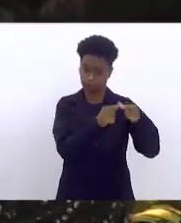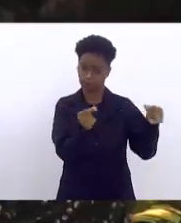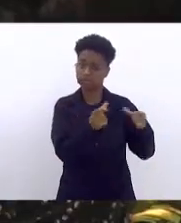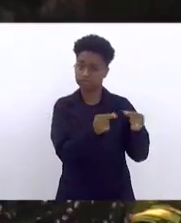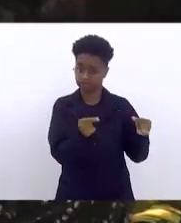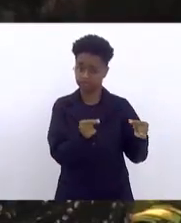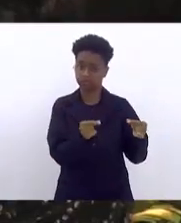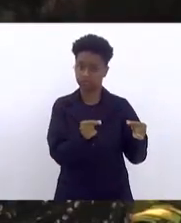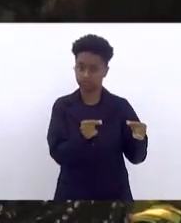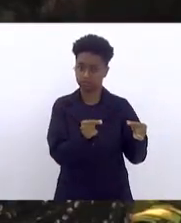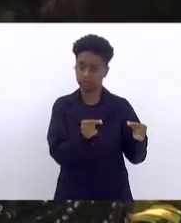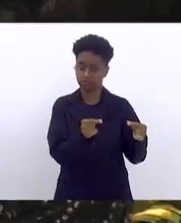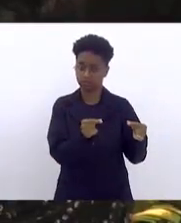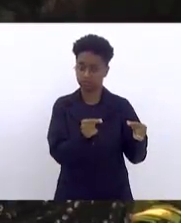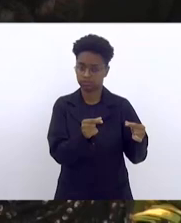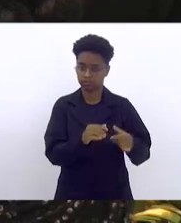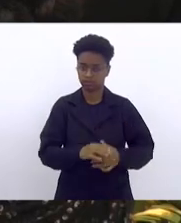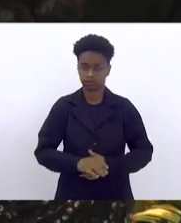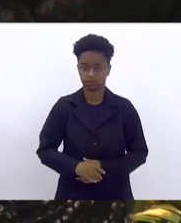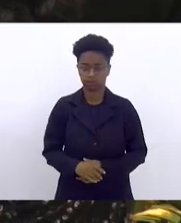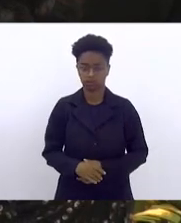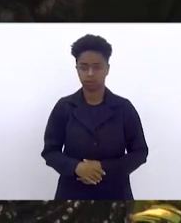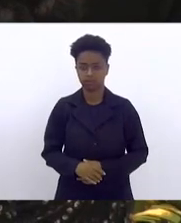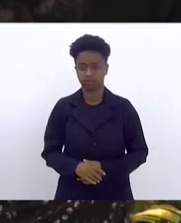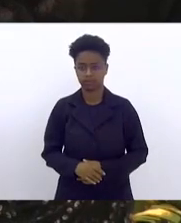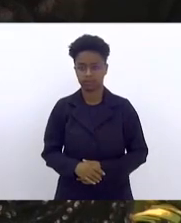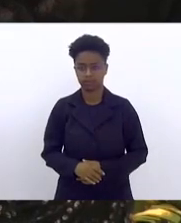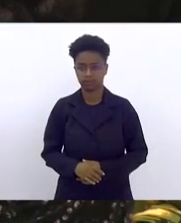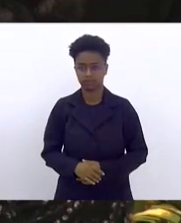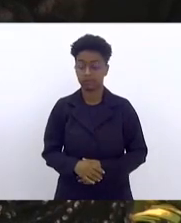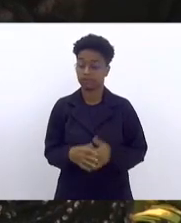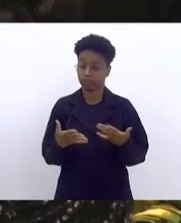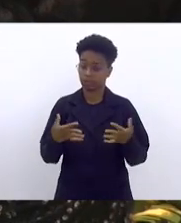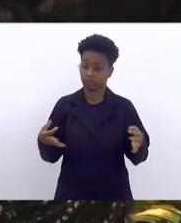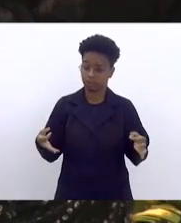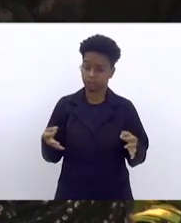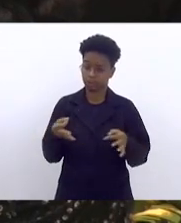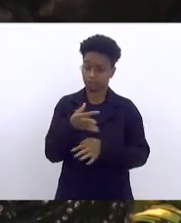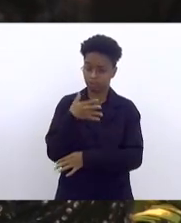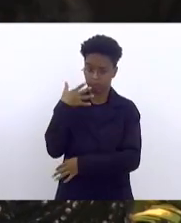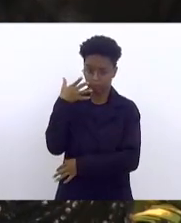bom tendo feito então esse